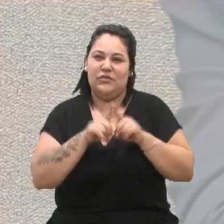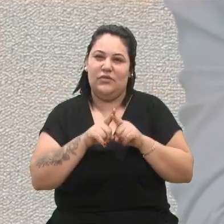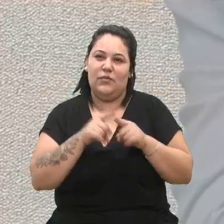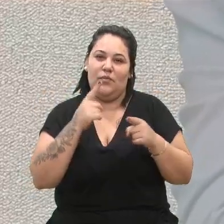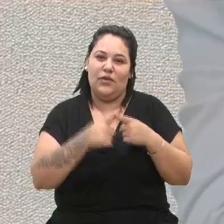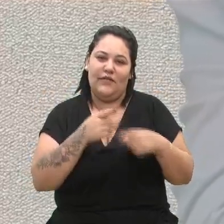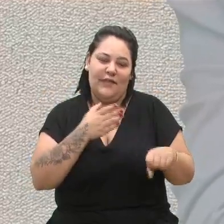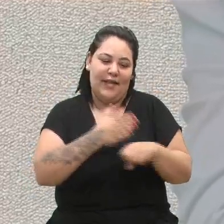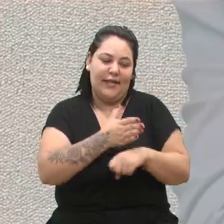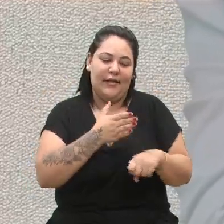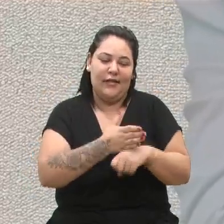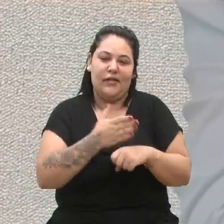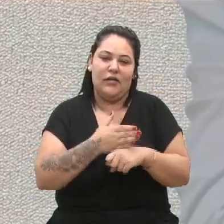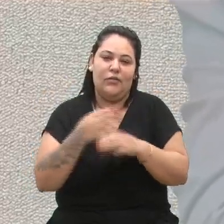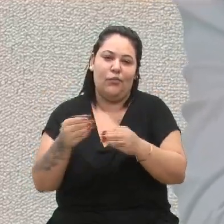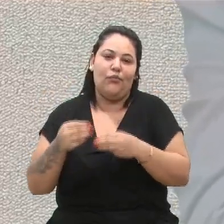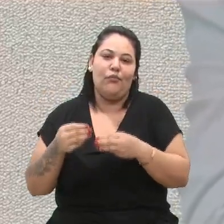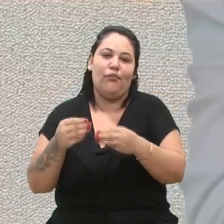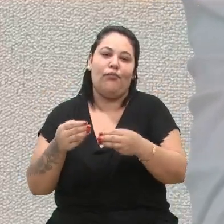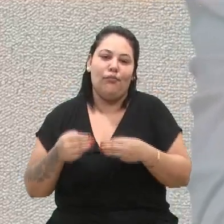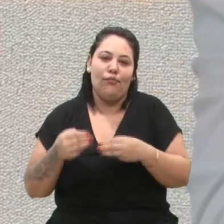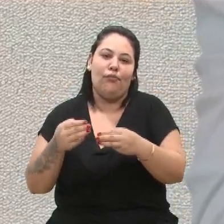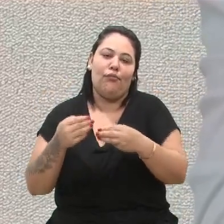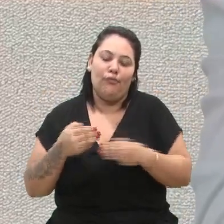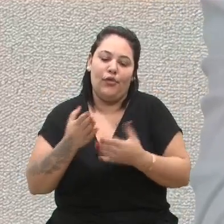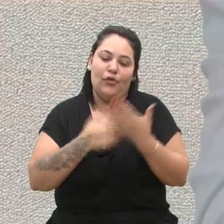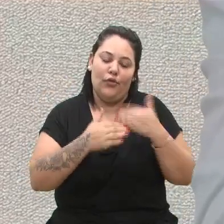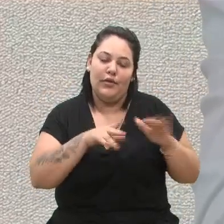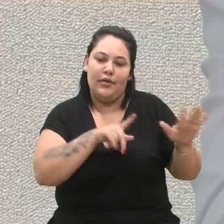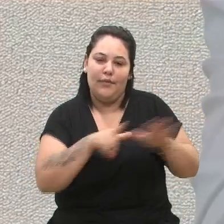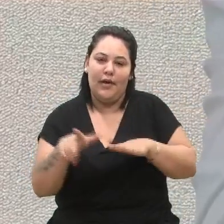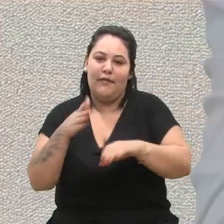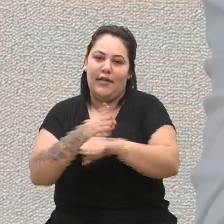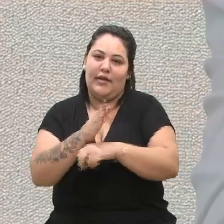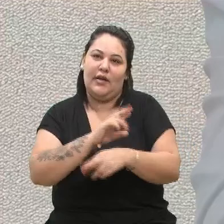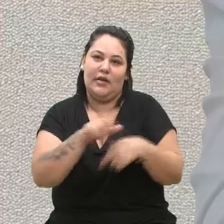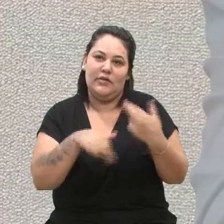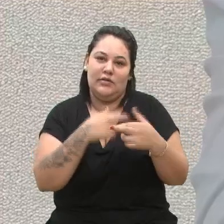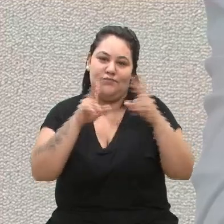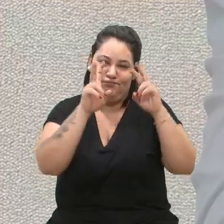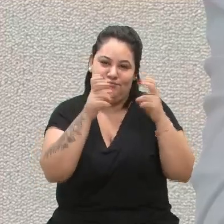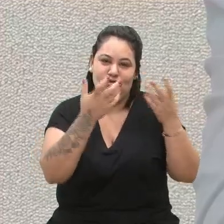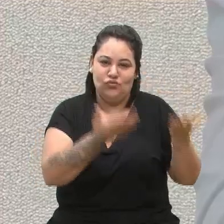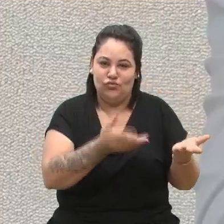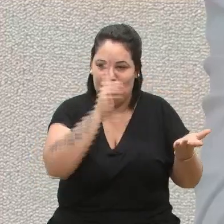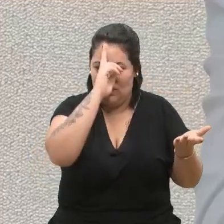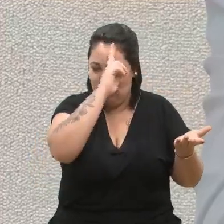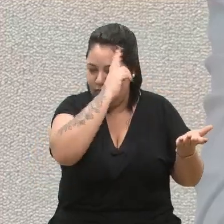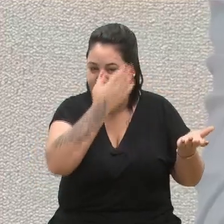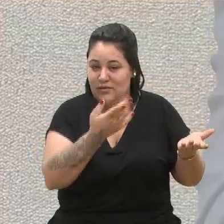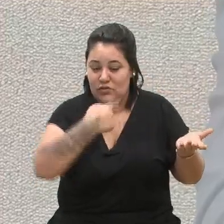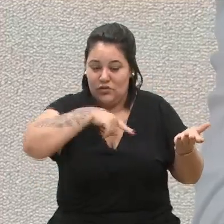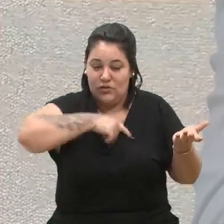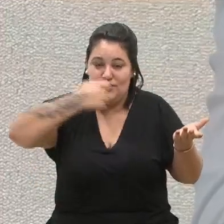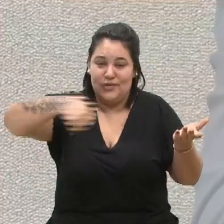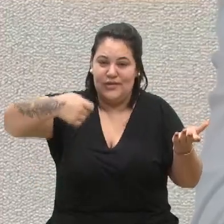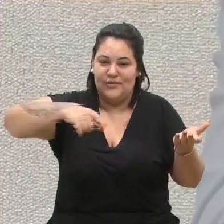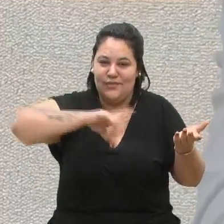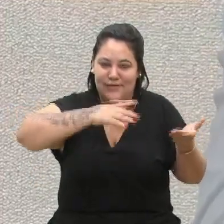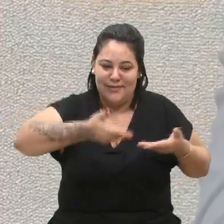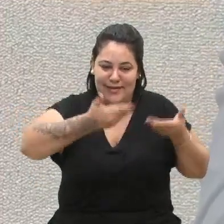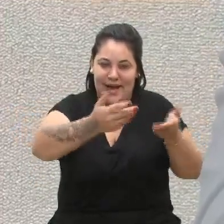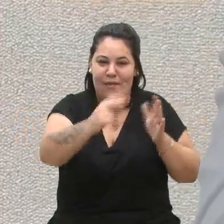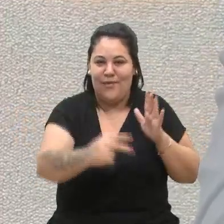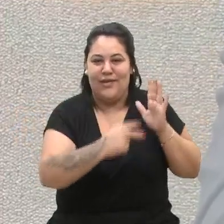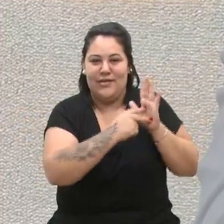entrando moções... toda semana vai entrar alguma moção em função dessa categoria. A gente vê que a gente precisa dar uma atenção